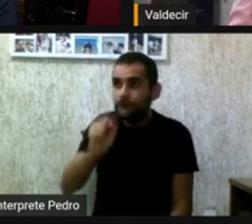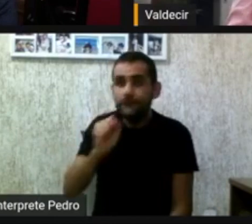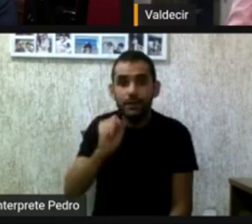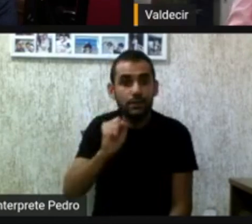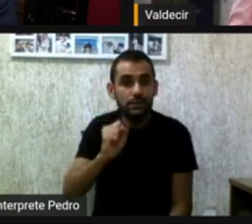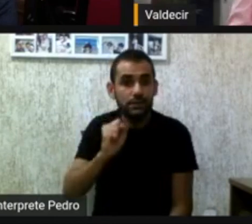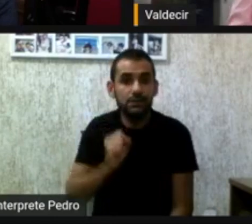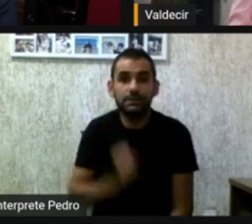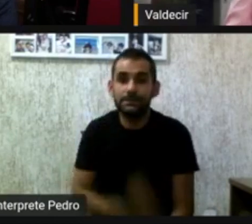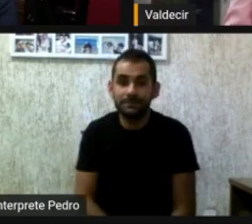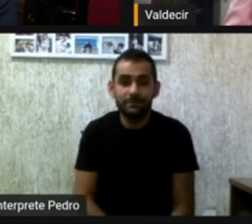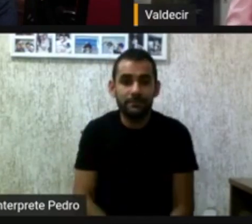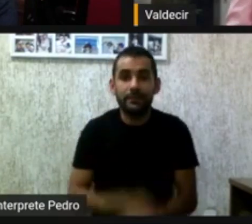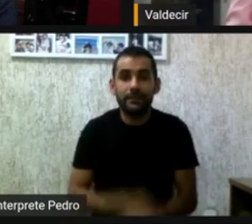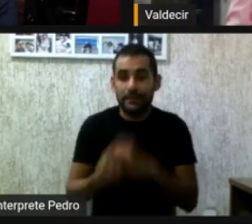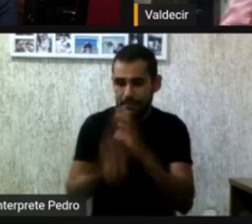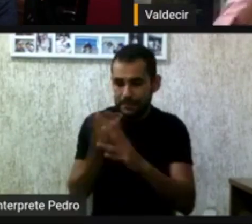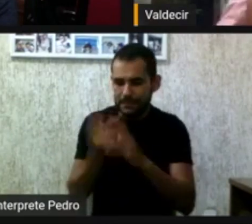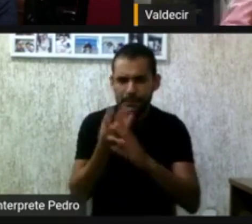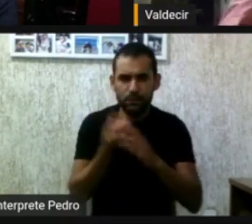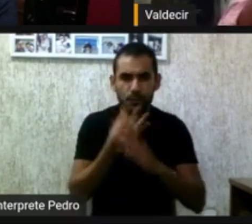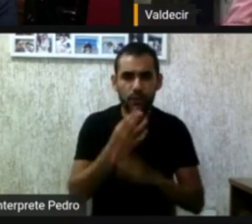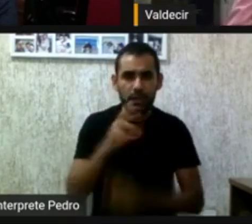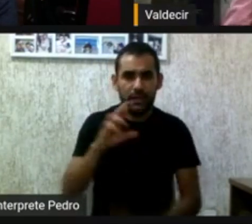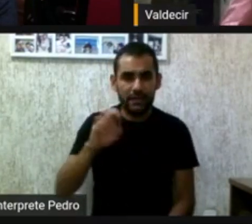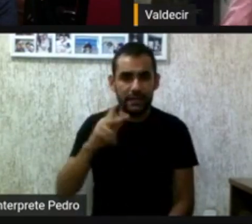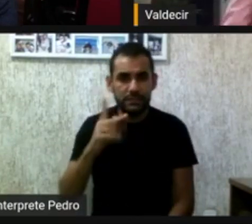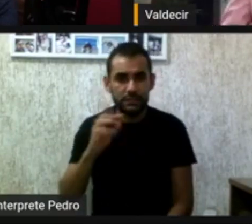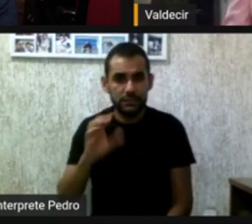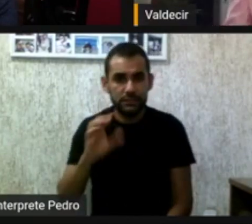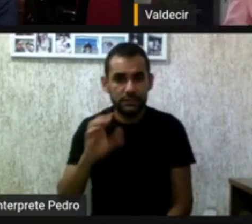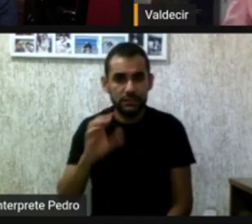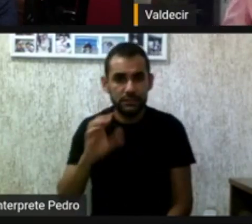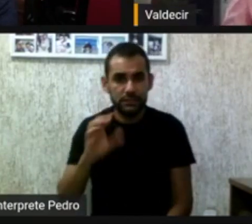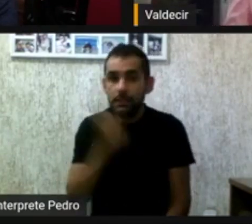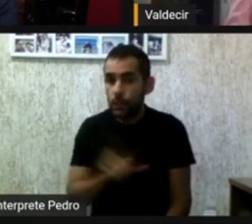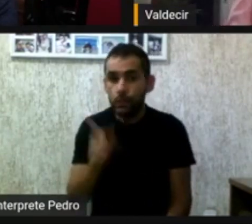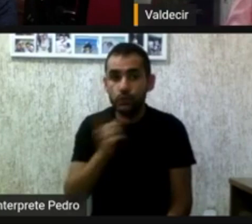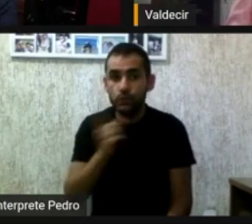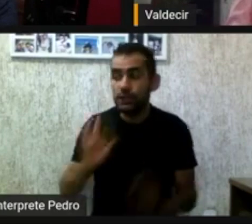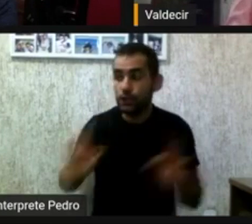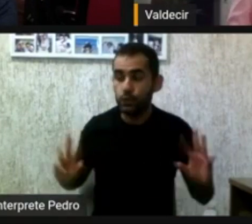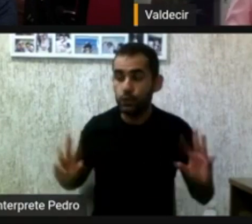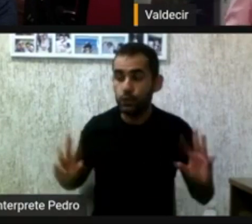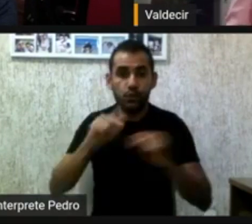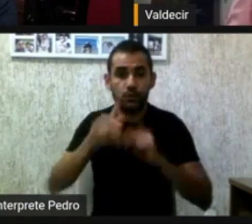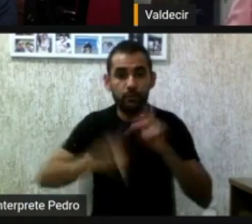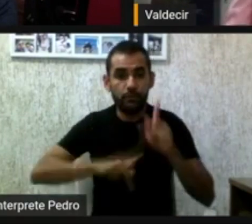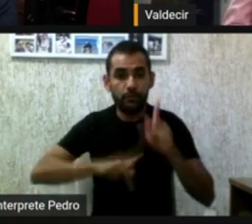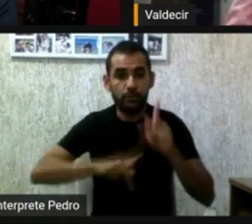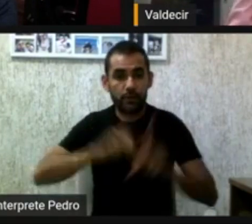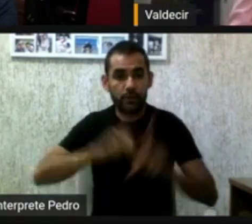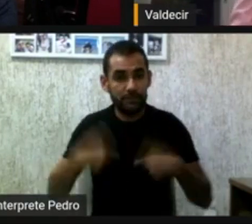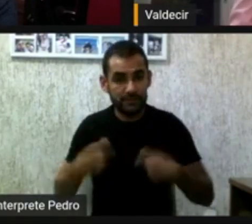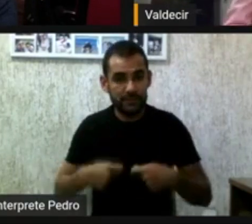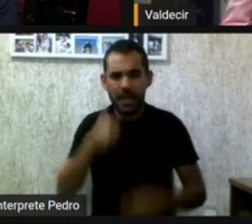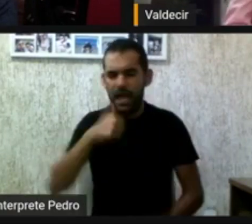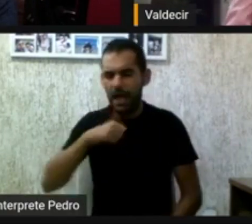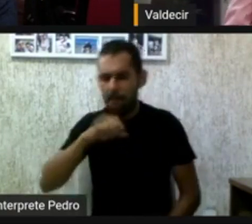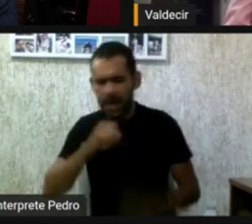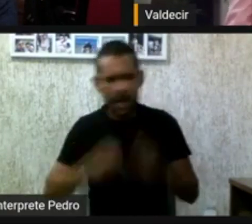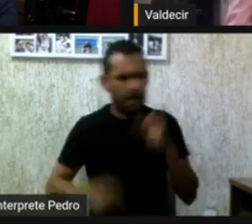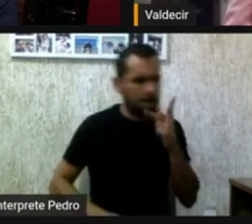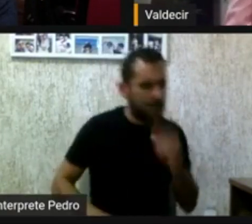inauguração de todas essas creches, nós não iremos conseguir atender a toda a população que precisa. As mães, os